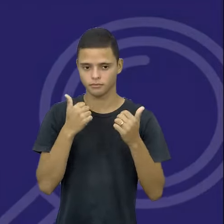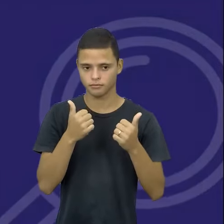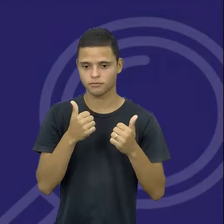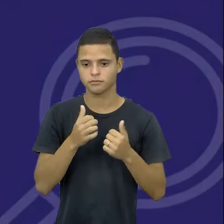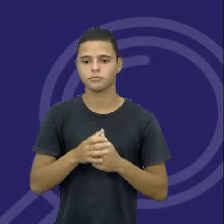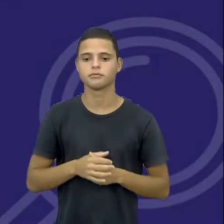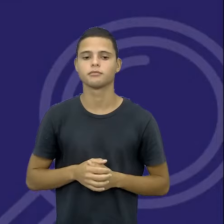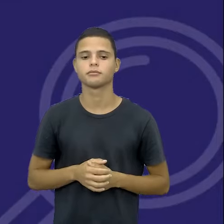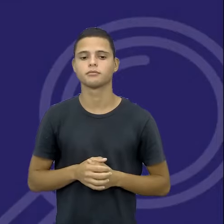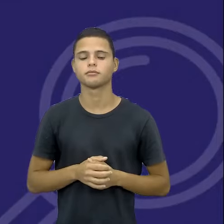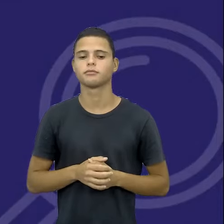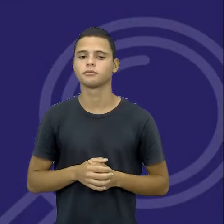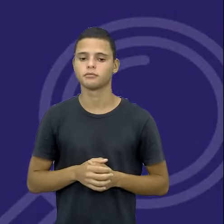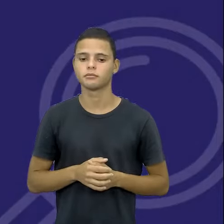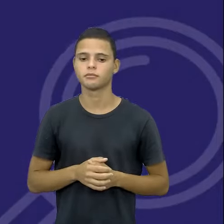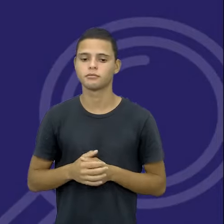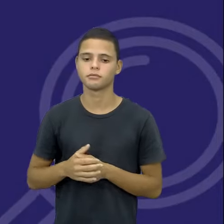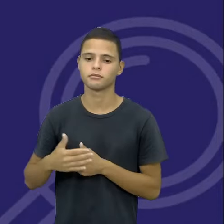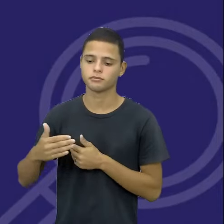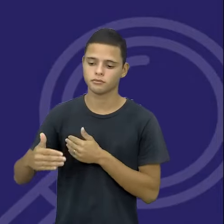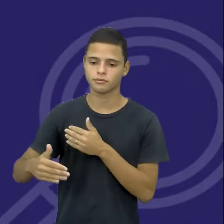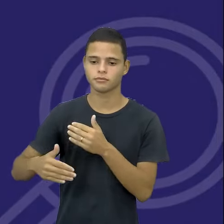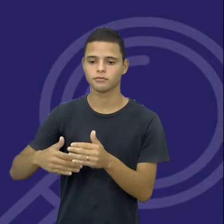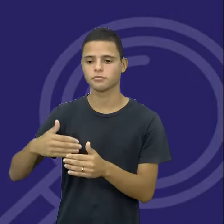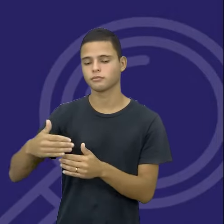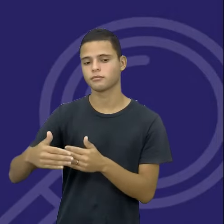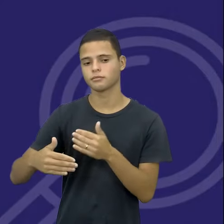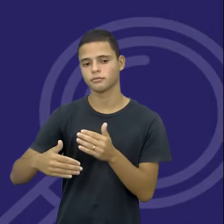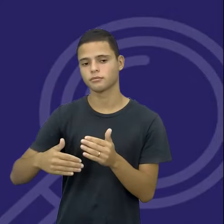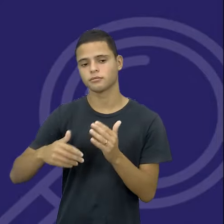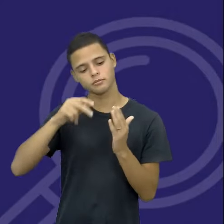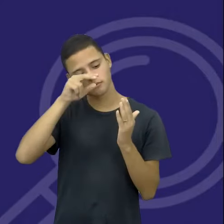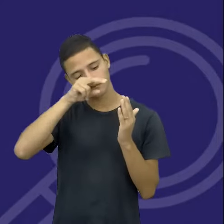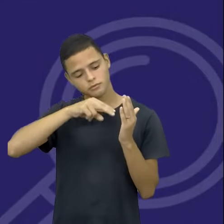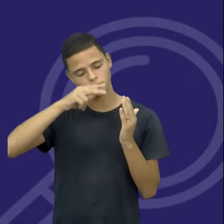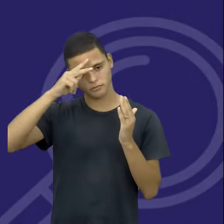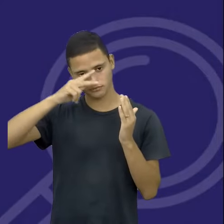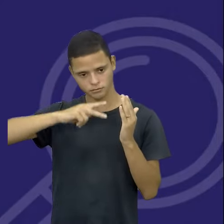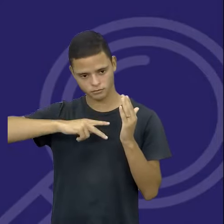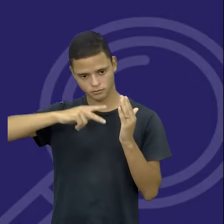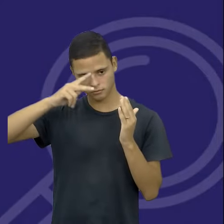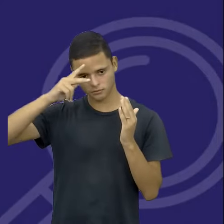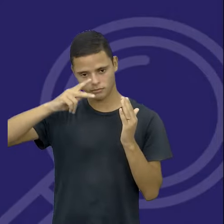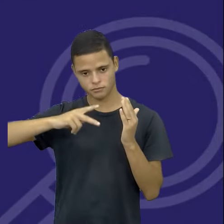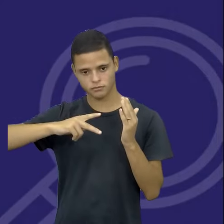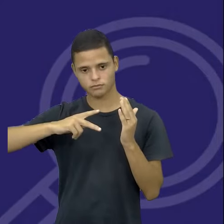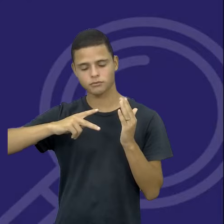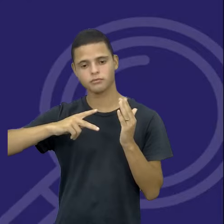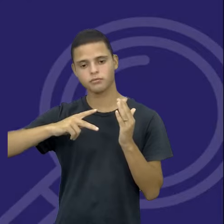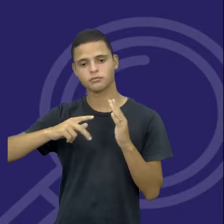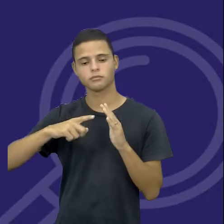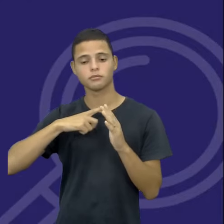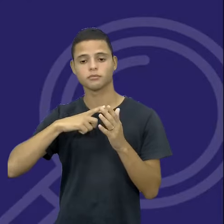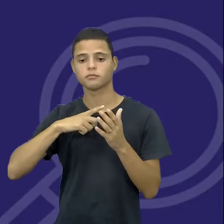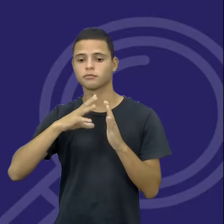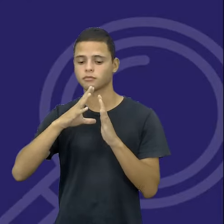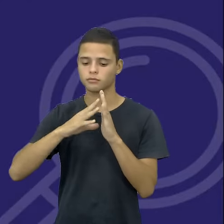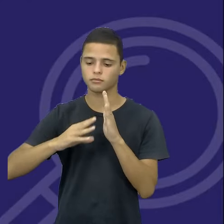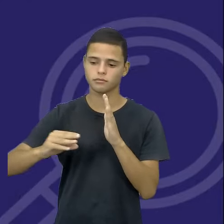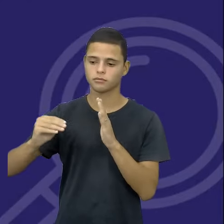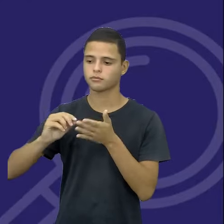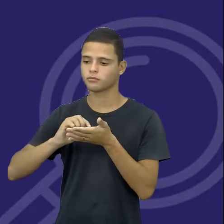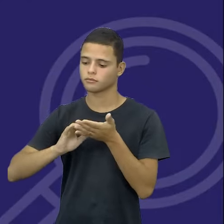E aí, conforme né, aquele sequenciamento, a leitura individual, entregar uma cópia do problema para cada